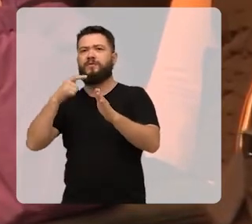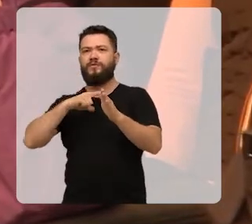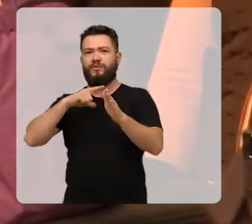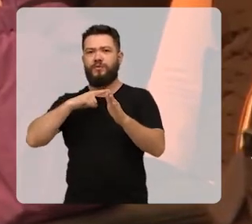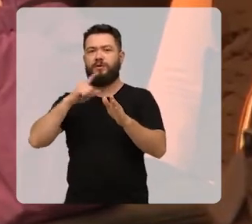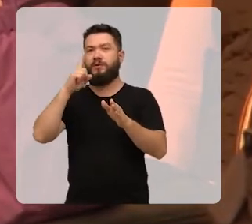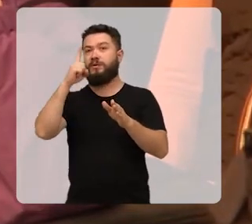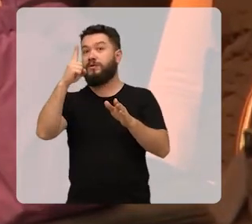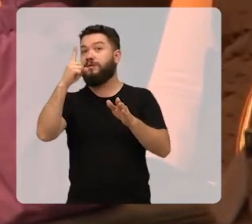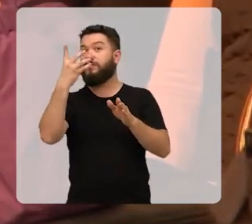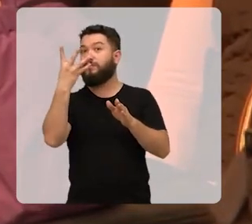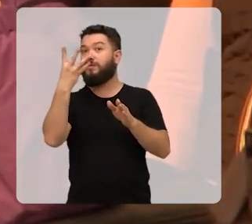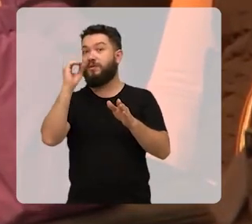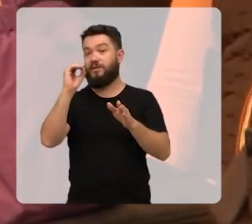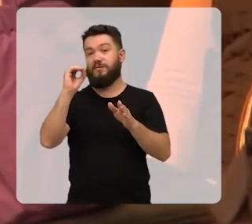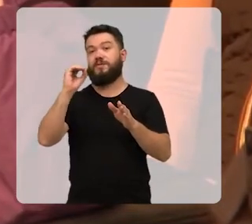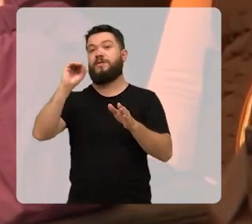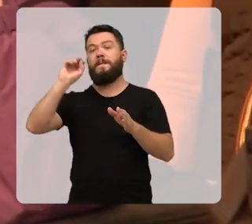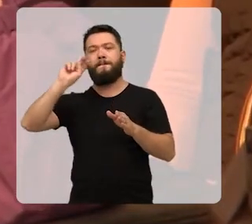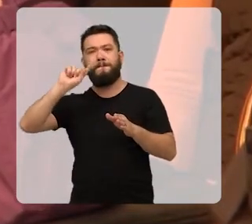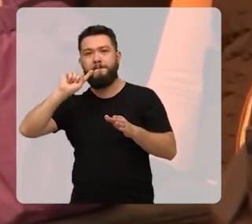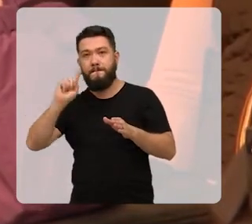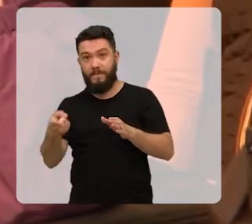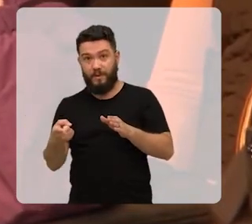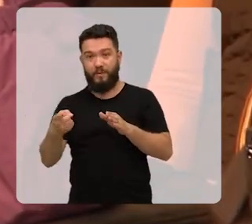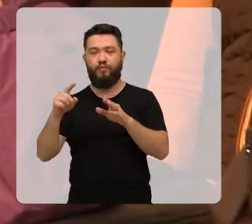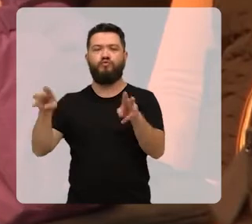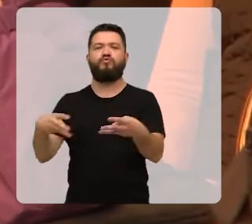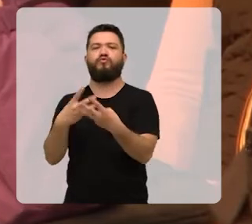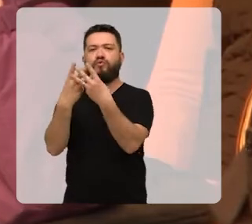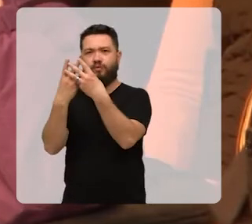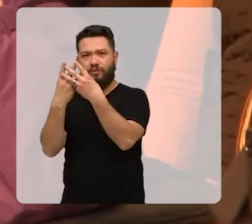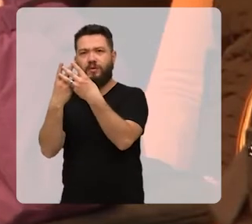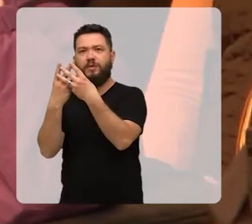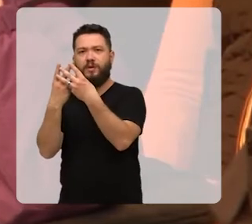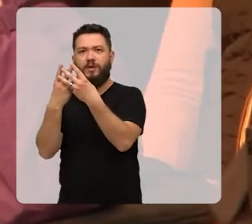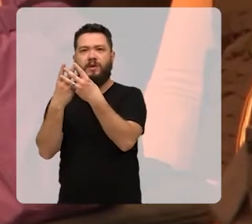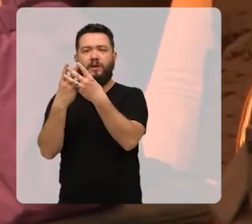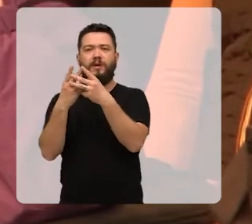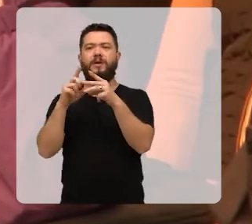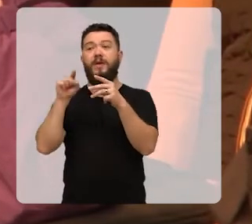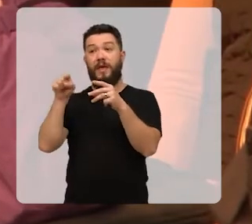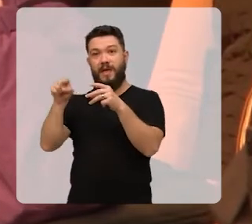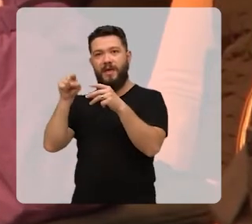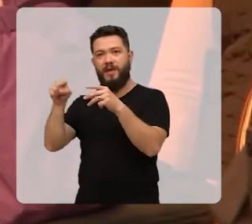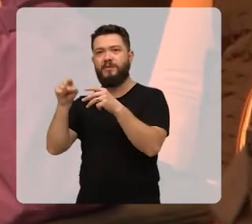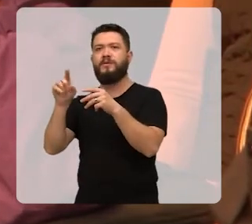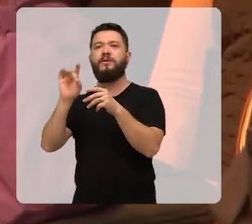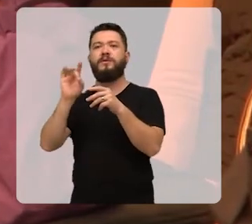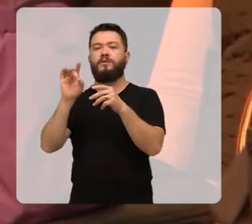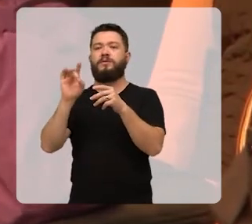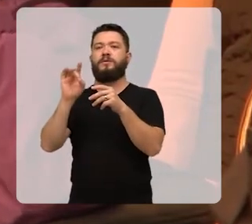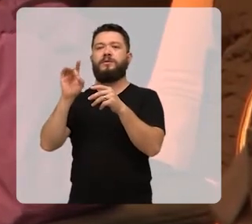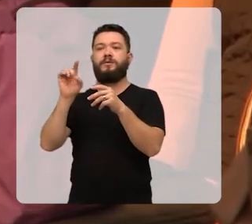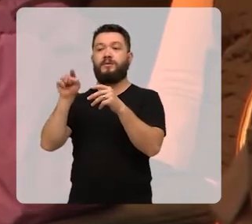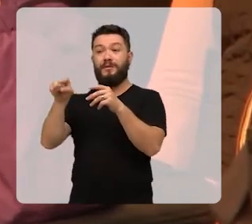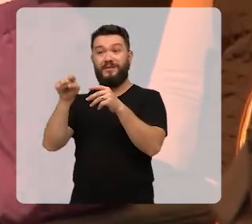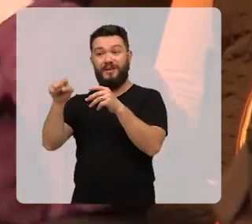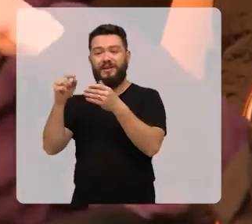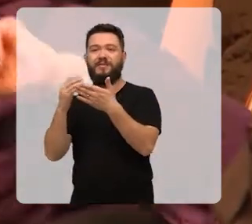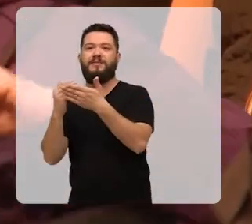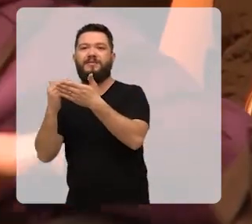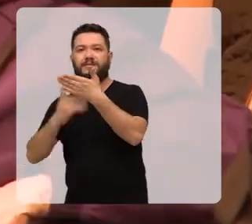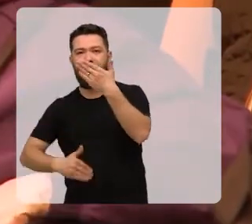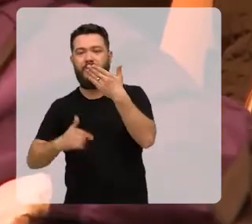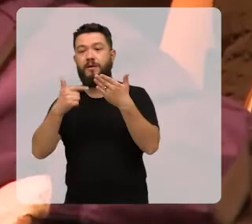% da população dos quais são aproximadamente 107 foram deportados e apenas